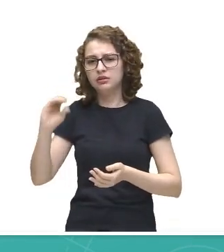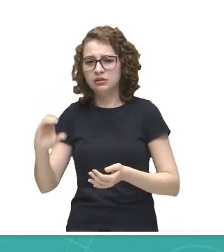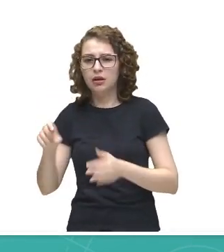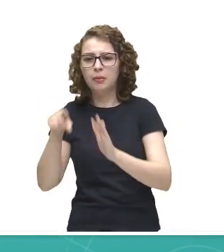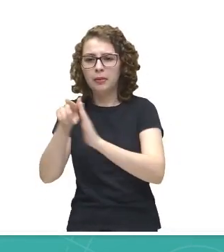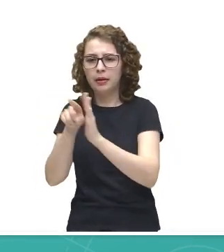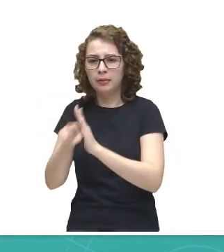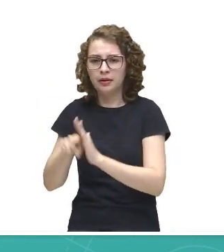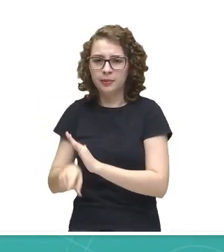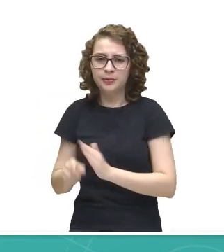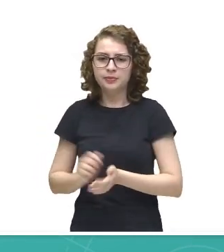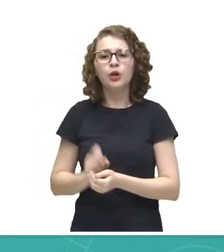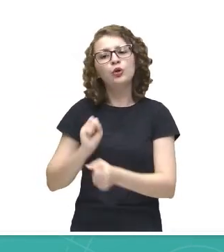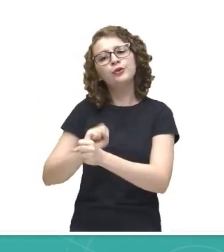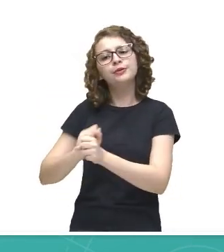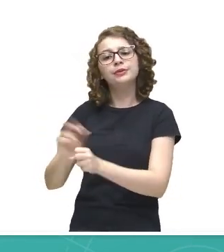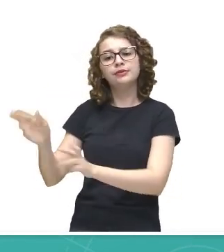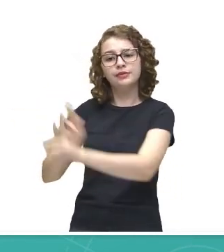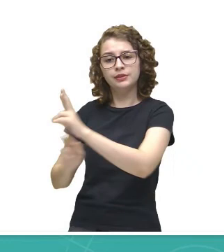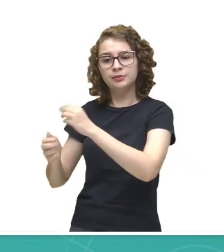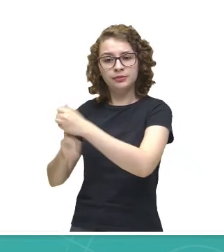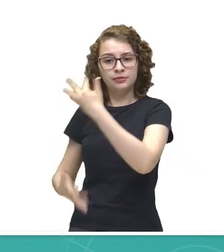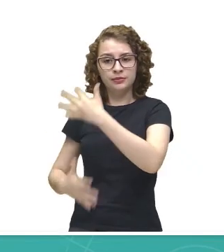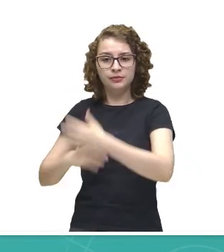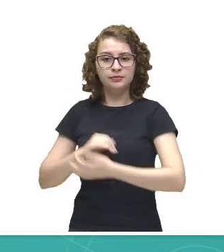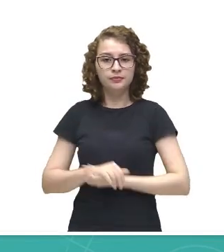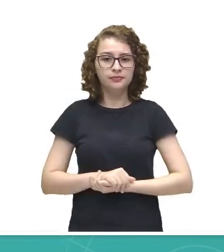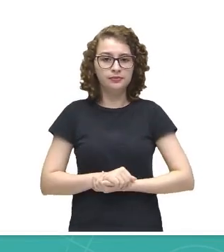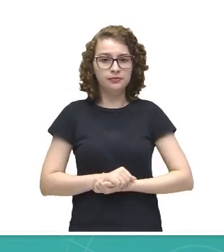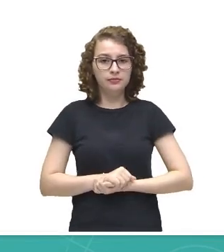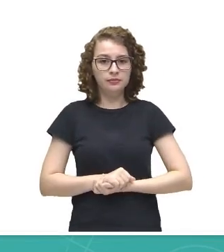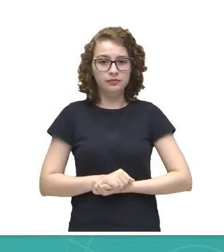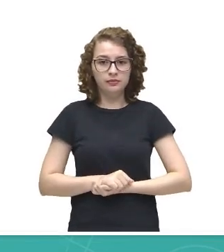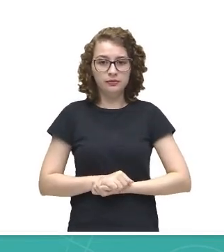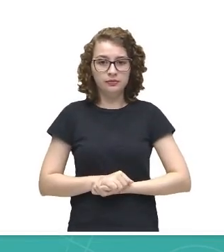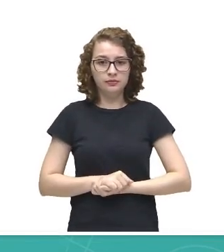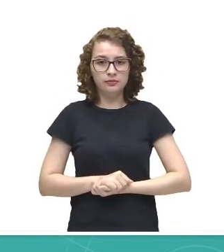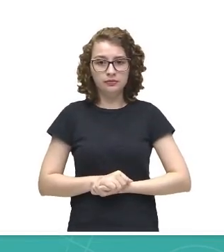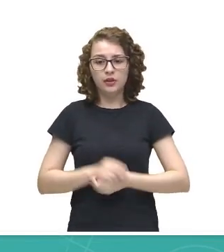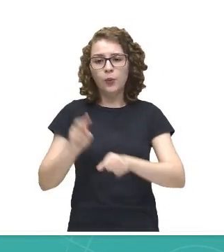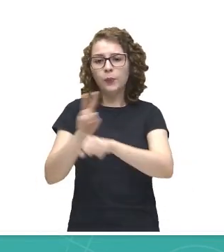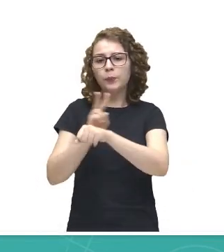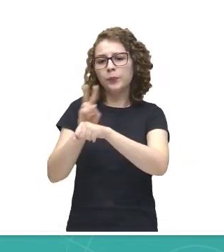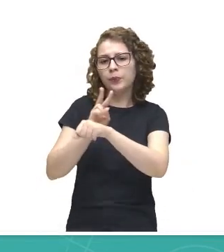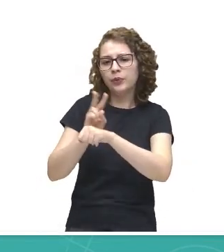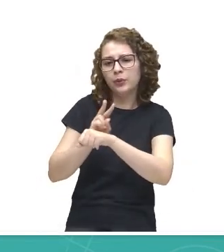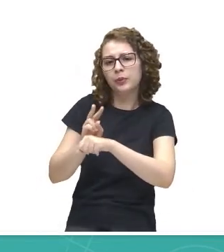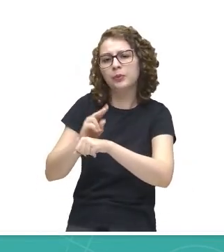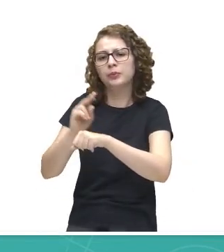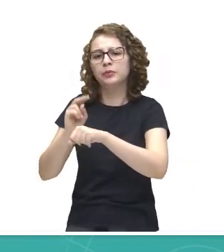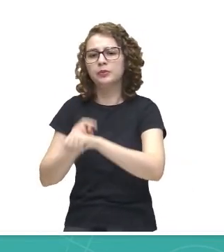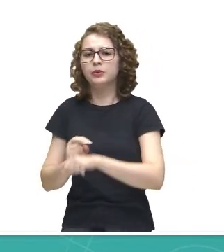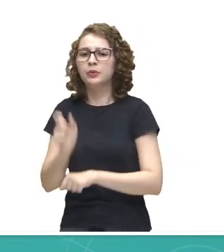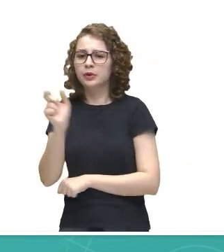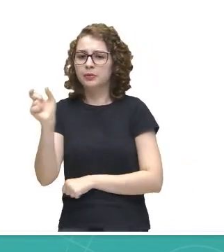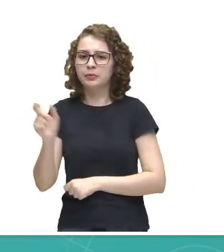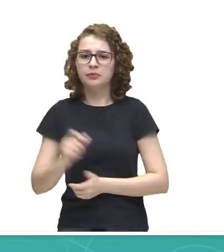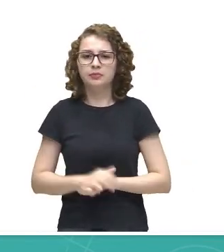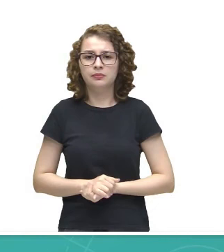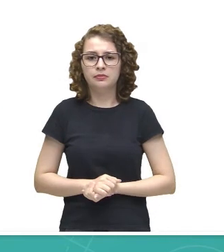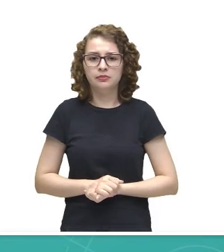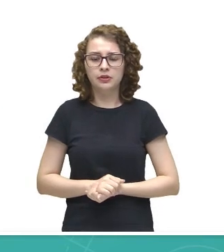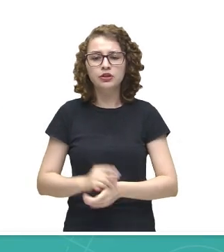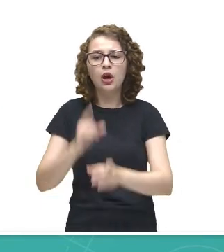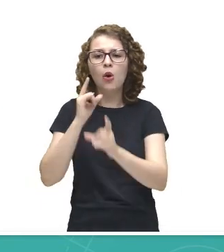esperando a resposta aqui. Tá bom? Então vamos começar lá com a primeira. Põe o caça-palavras para mim, por favor. Então aqui vocês